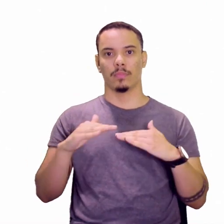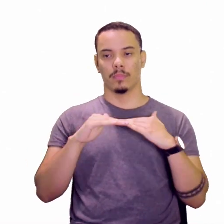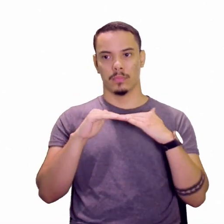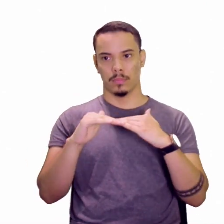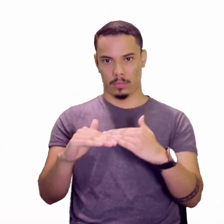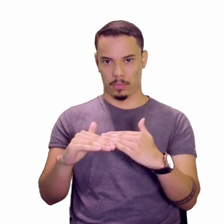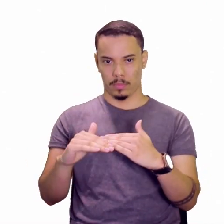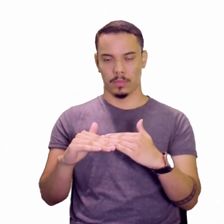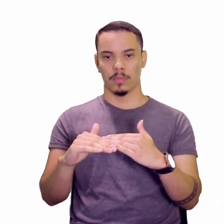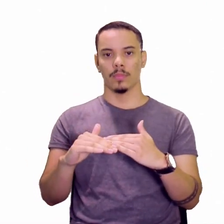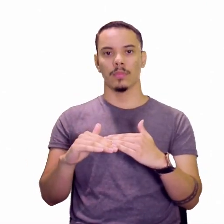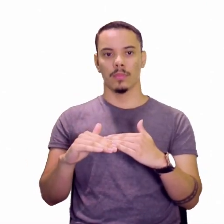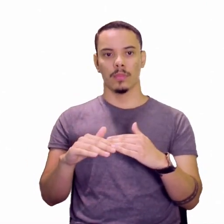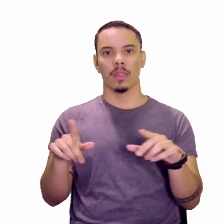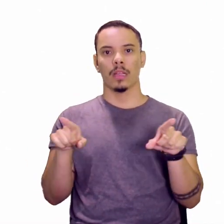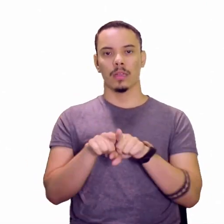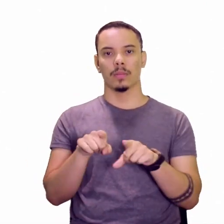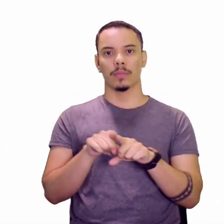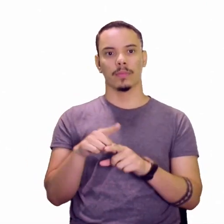uniforme.